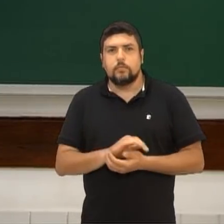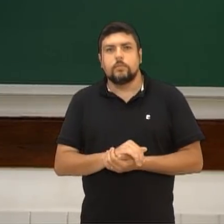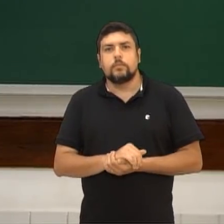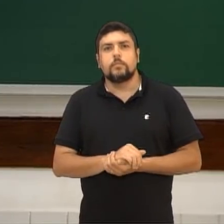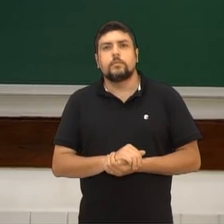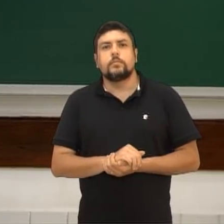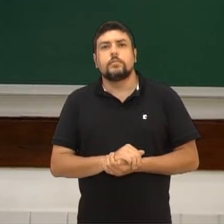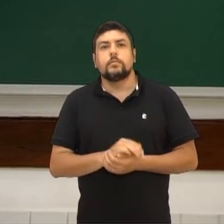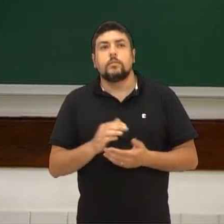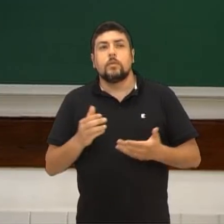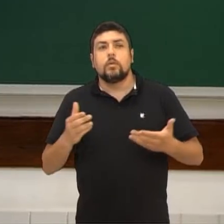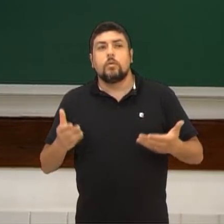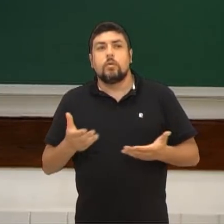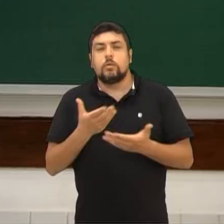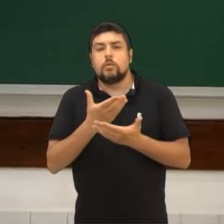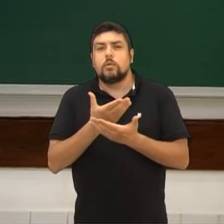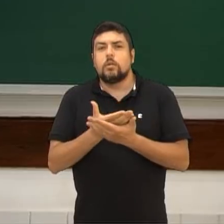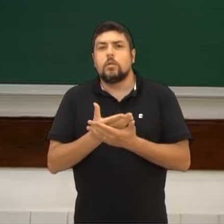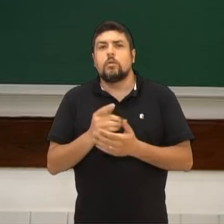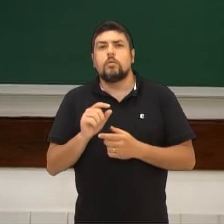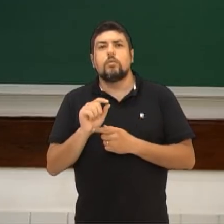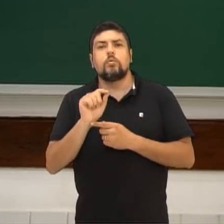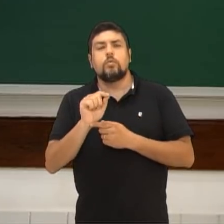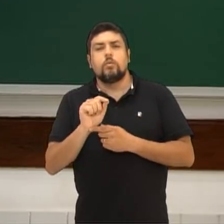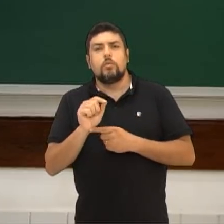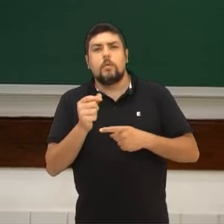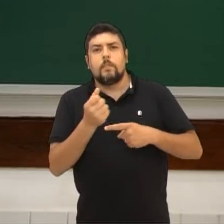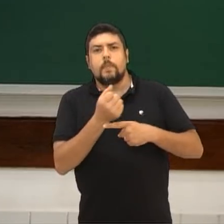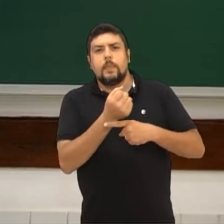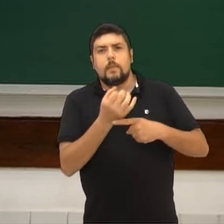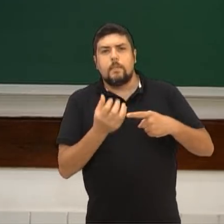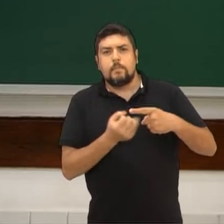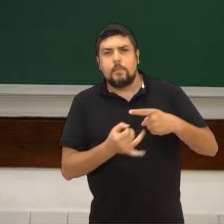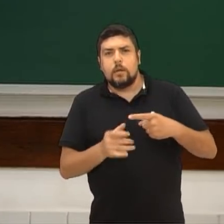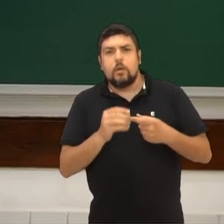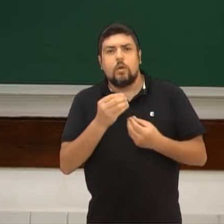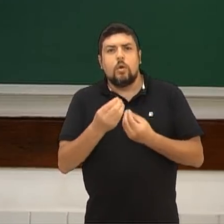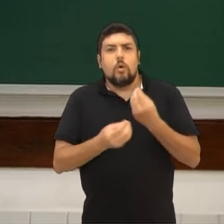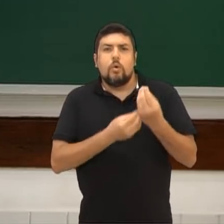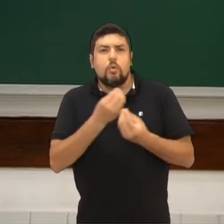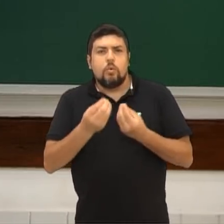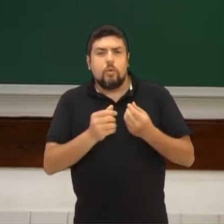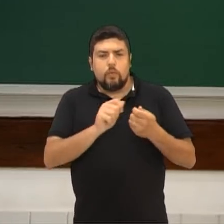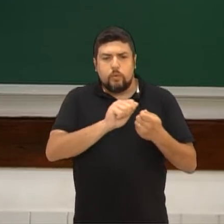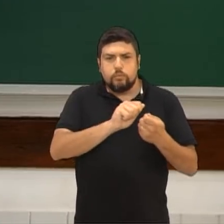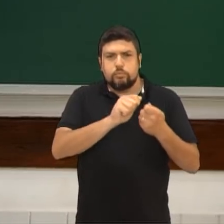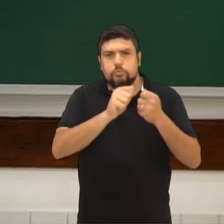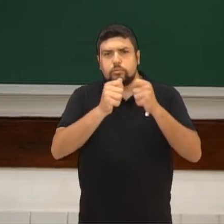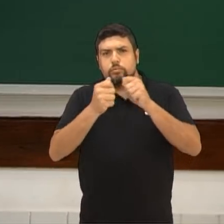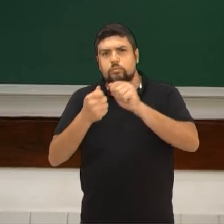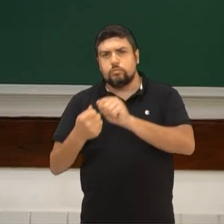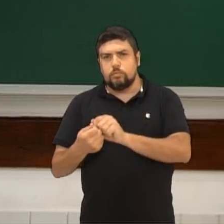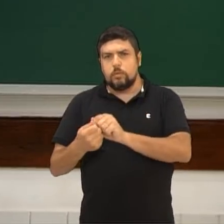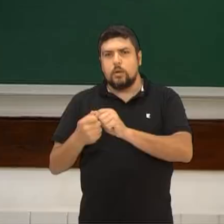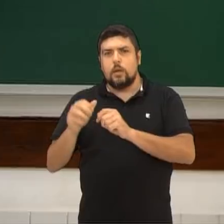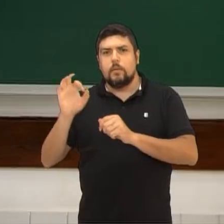hoje, ela vai estar tratando sobre razões escritas na forma percentual.